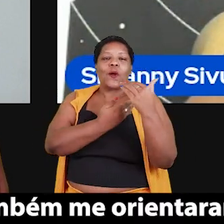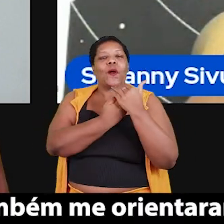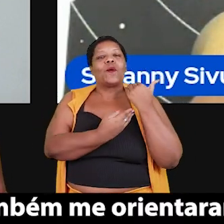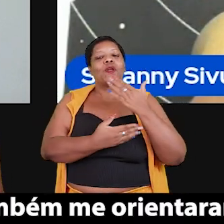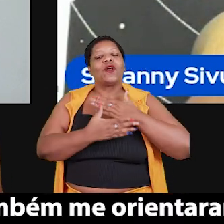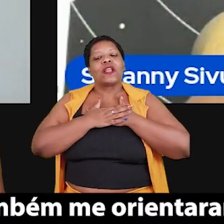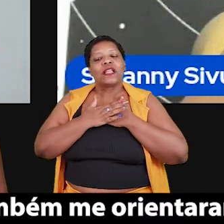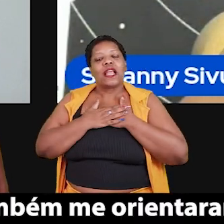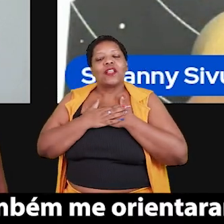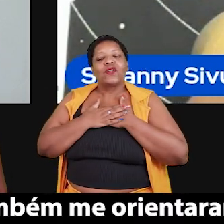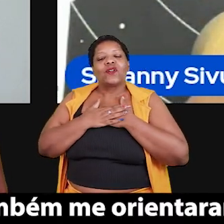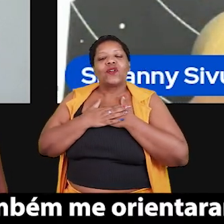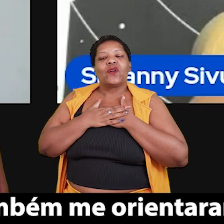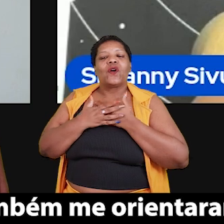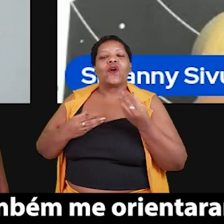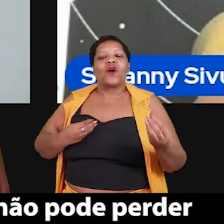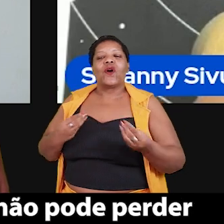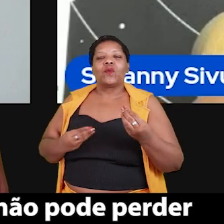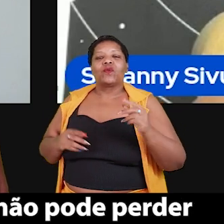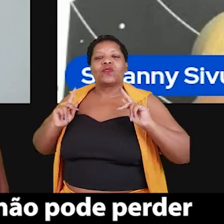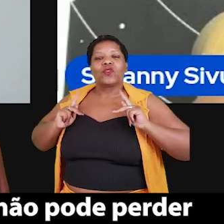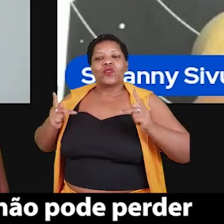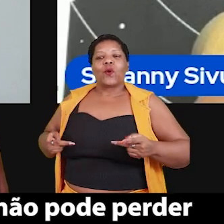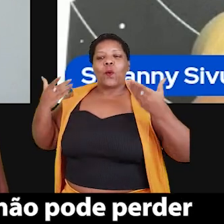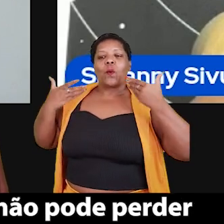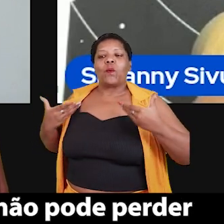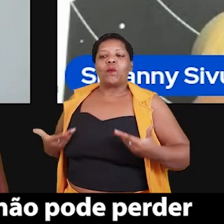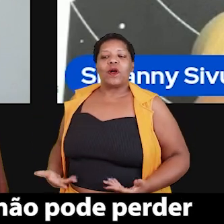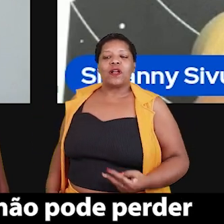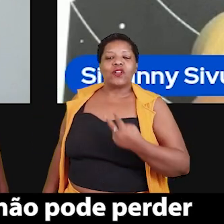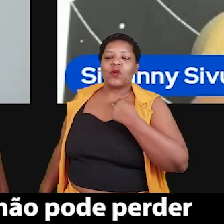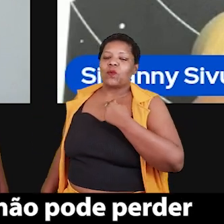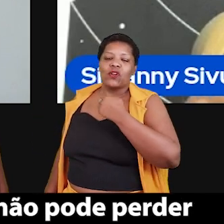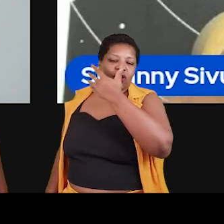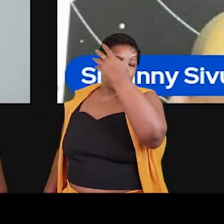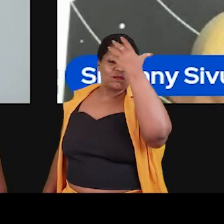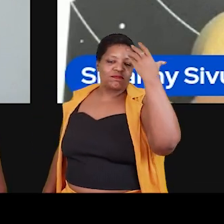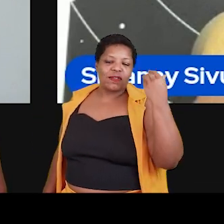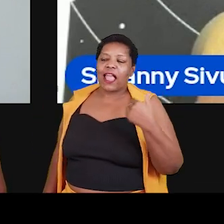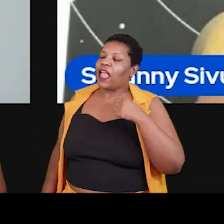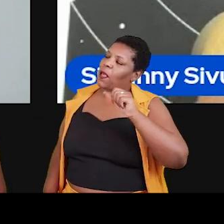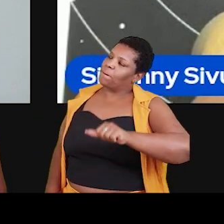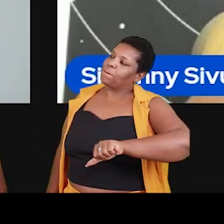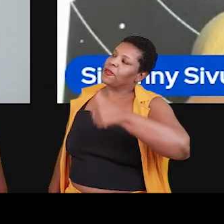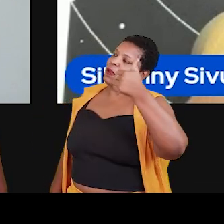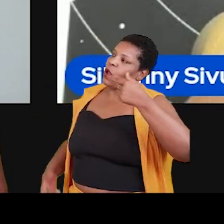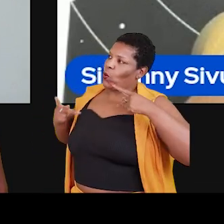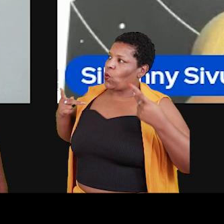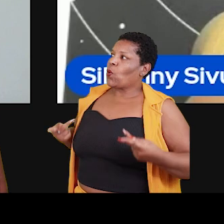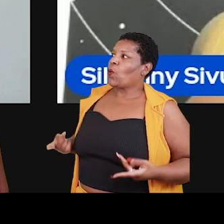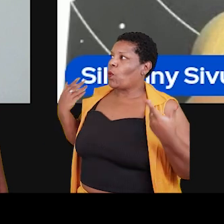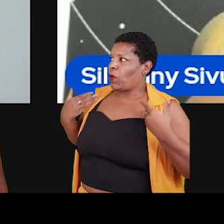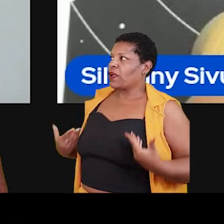de como ser humana, sabe? A gente não pode perder nunca o lado humano em primeiro lugar.